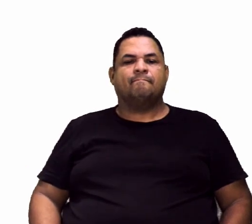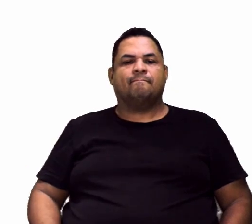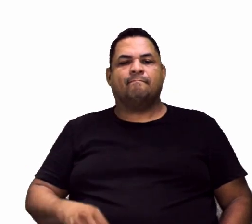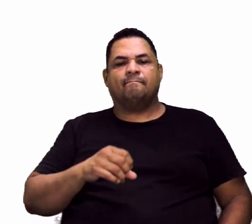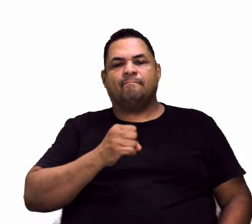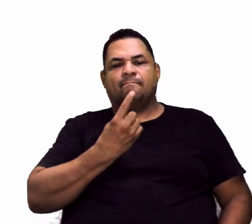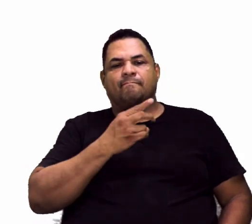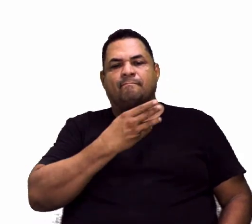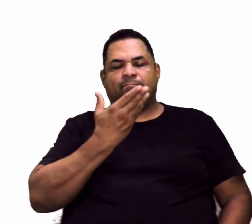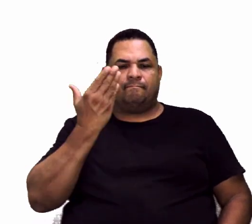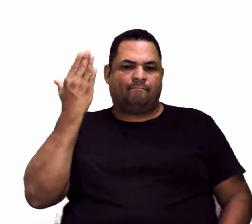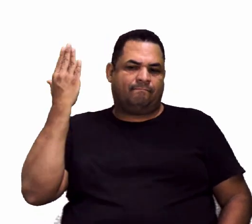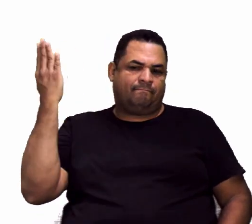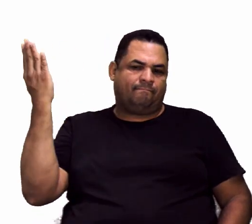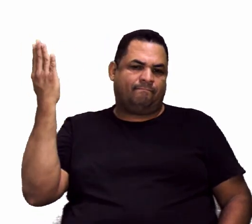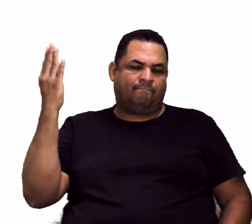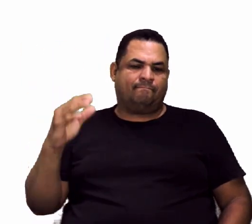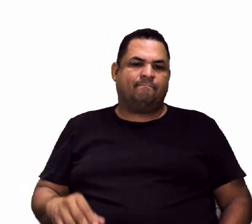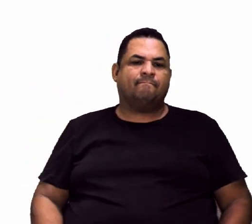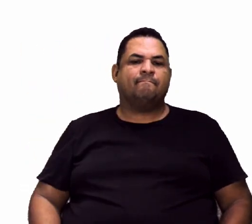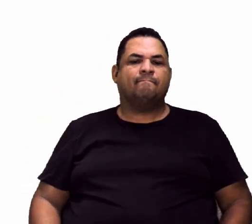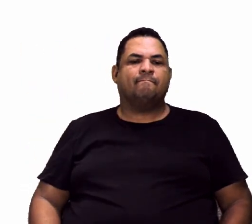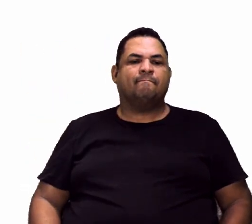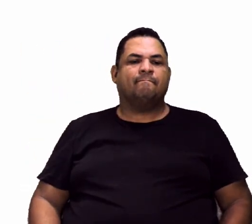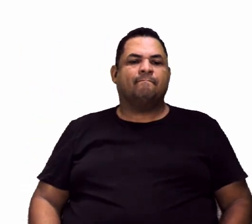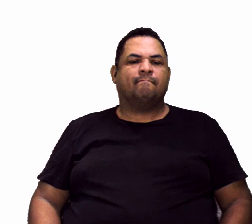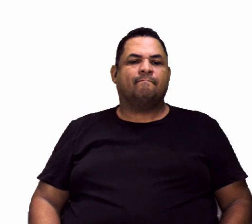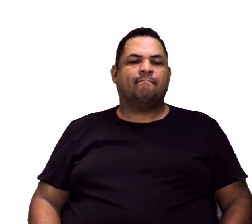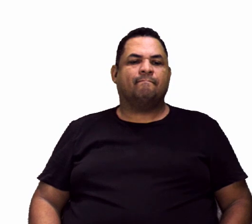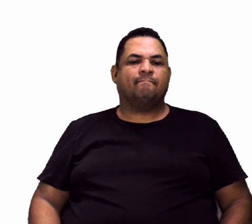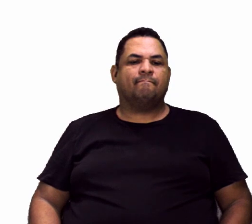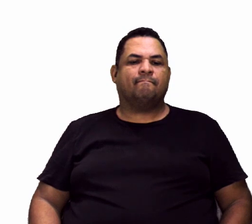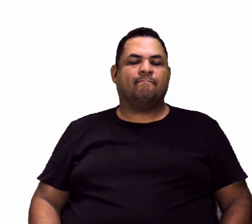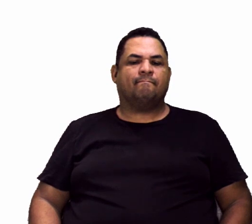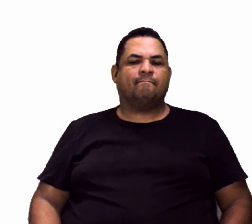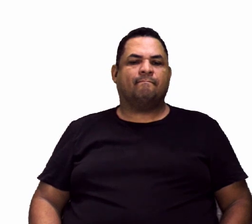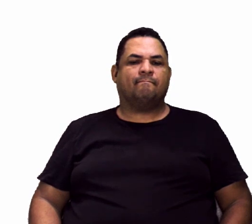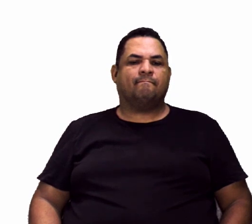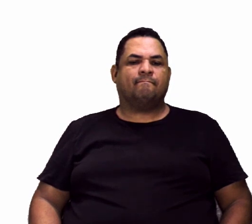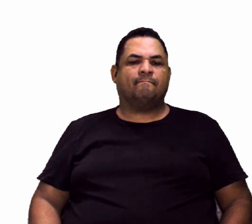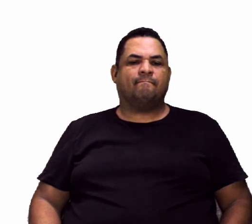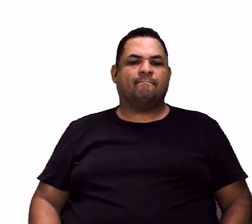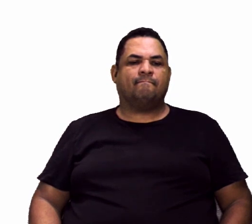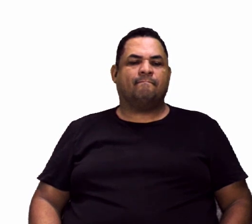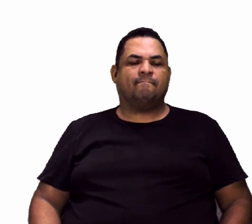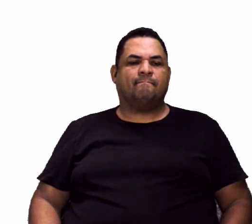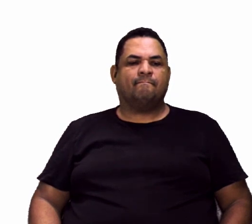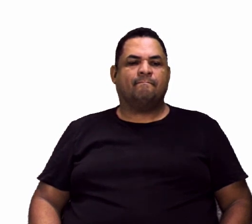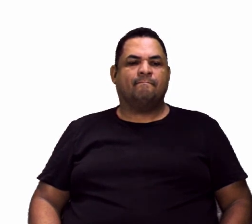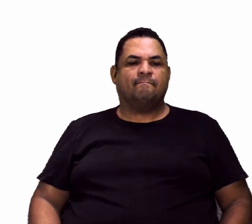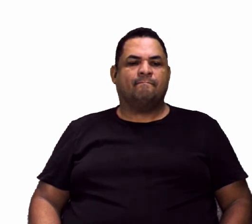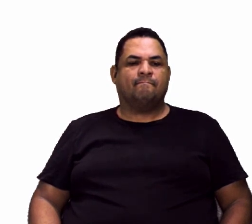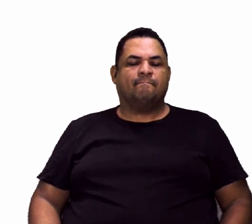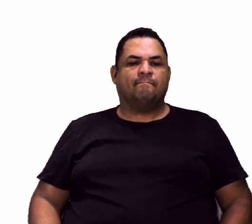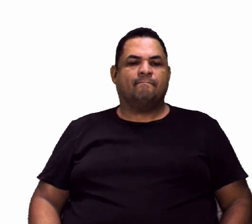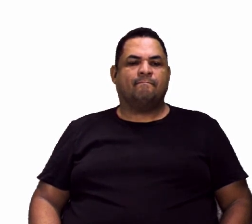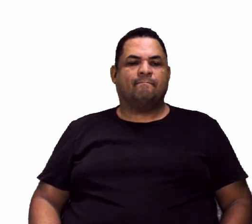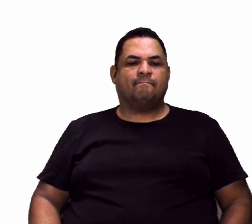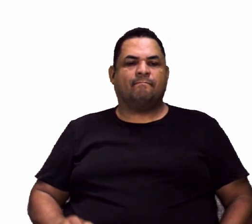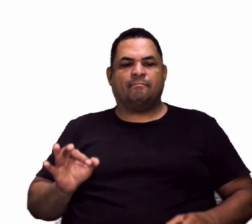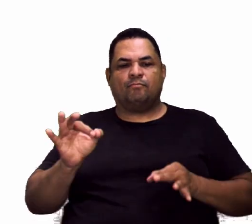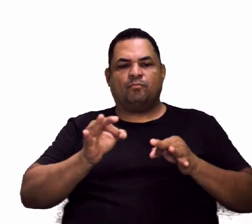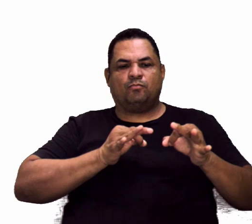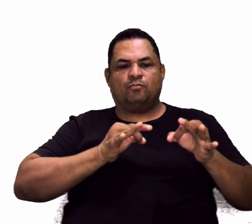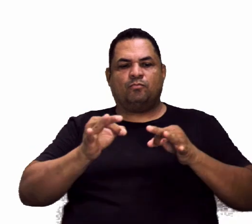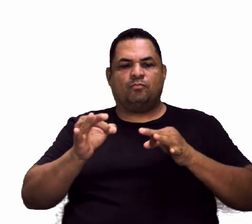S2, 2S2, 2P6, 3S2, 3P6, 3D2, 4S2. Ótimo. Colocando isso